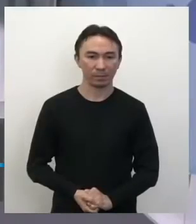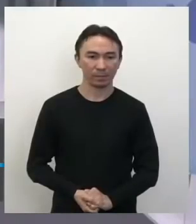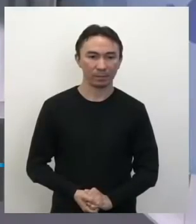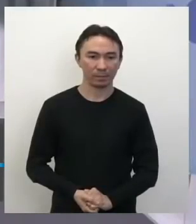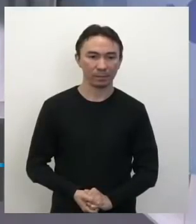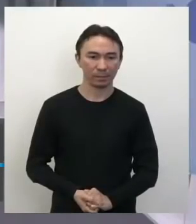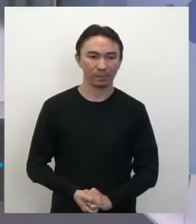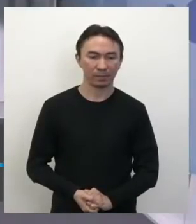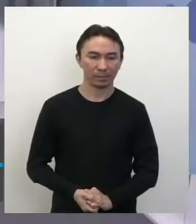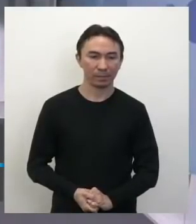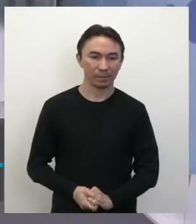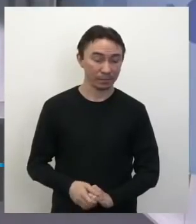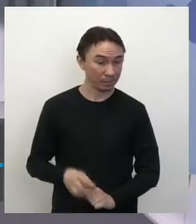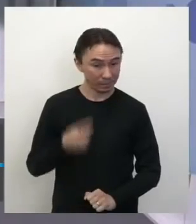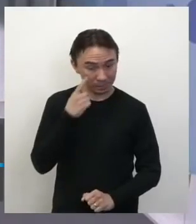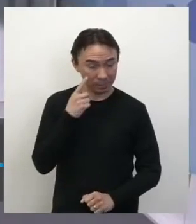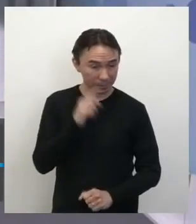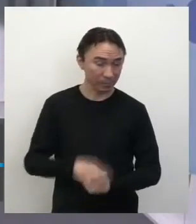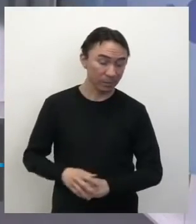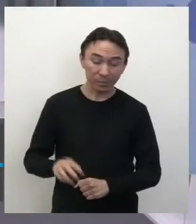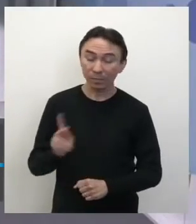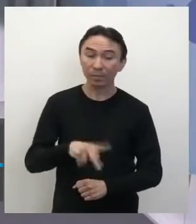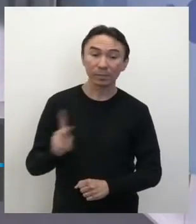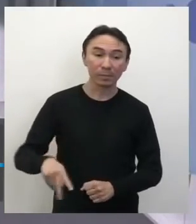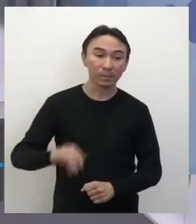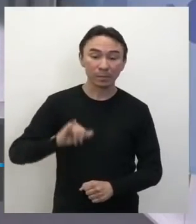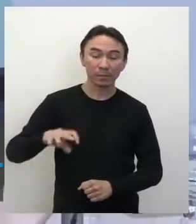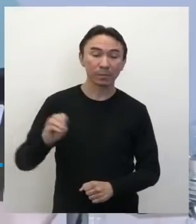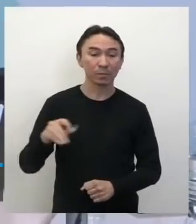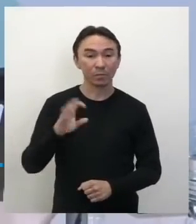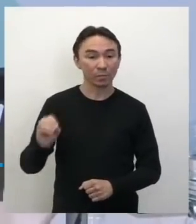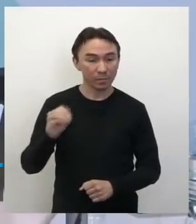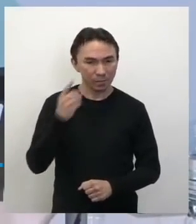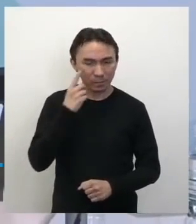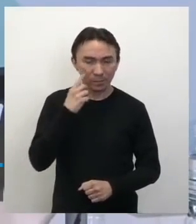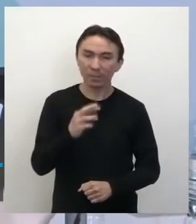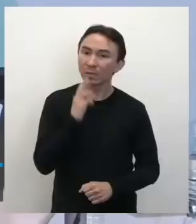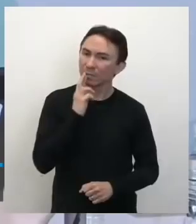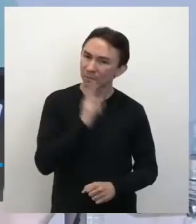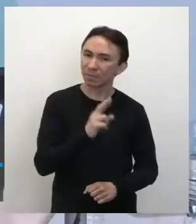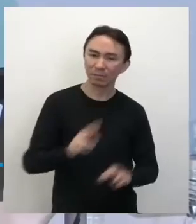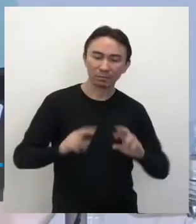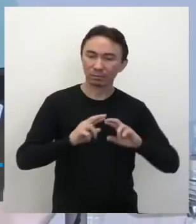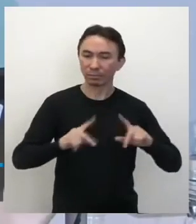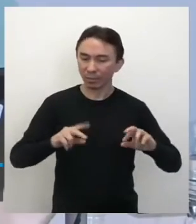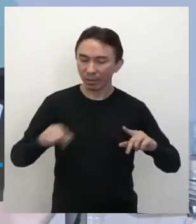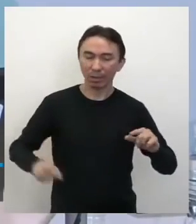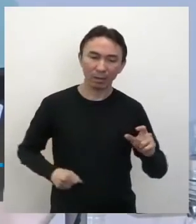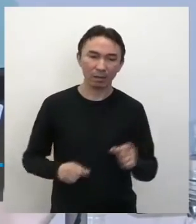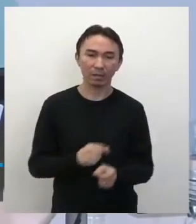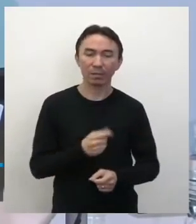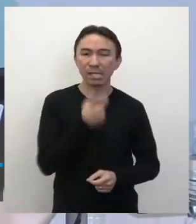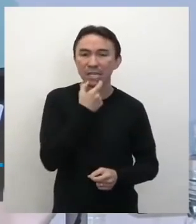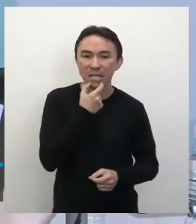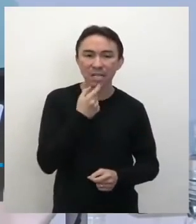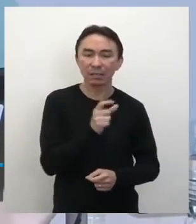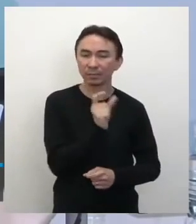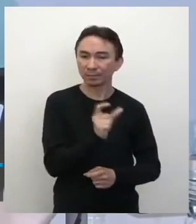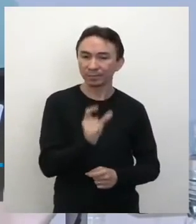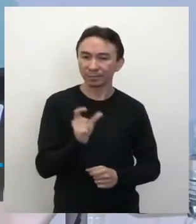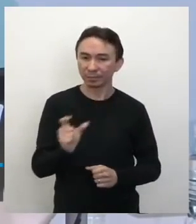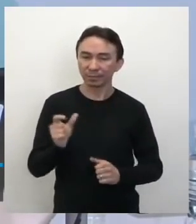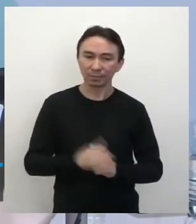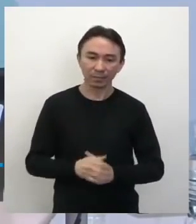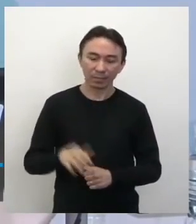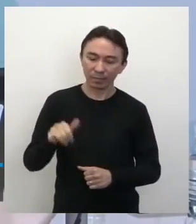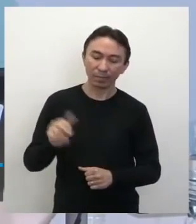have here Pro João Ribeiro mandou pra gente kangaroos and kiwi birds. And Pro